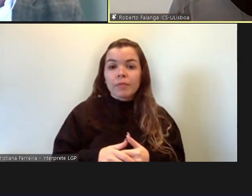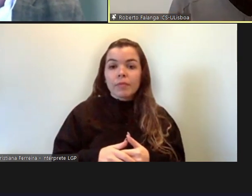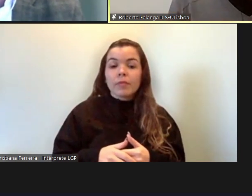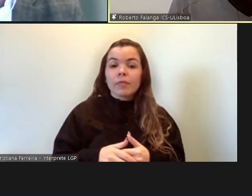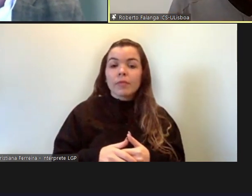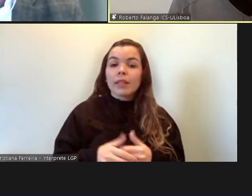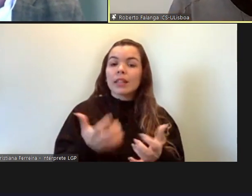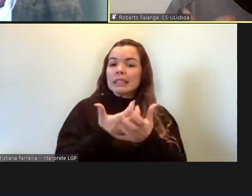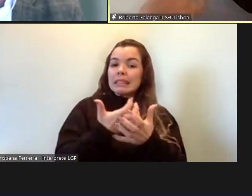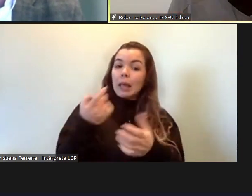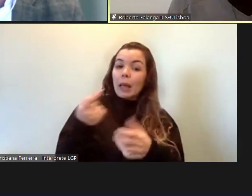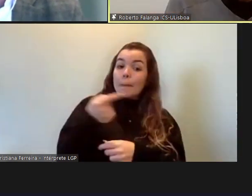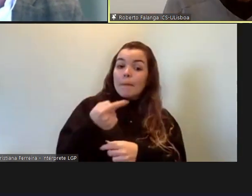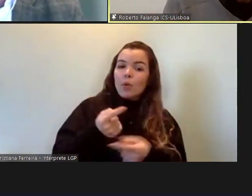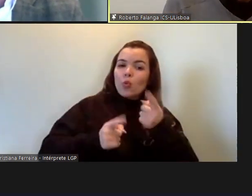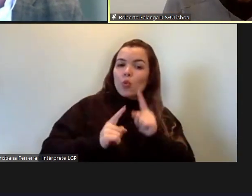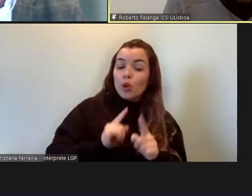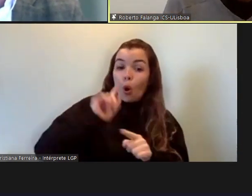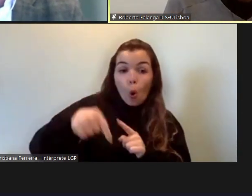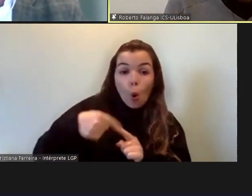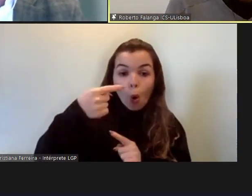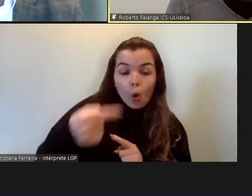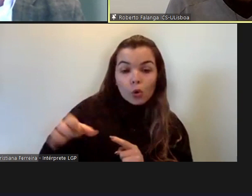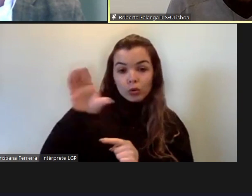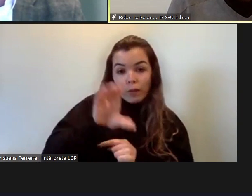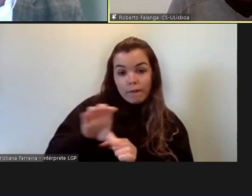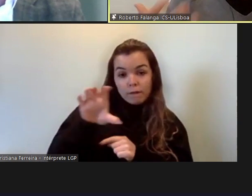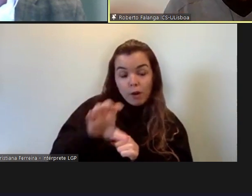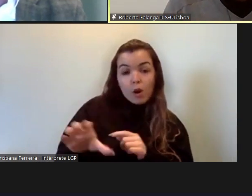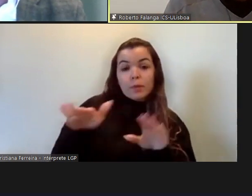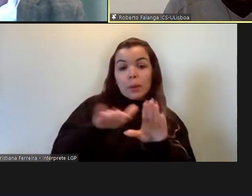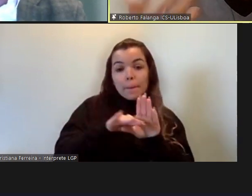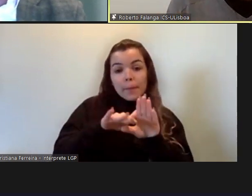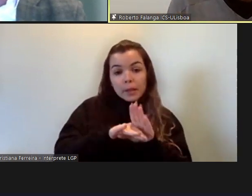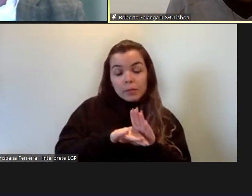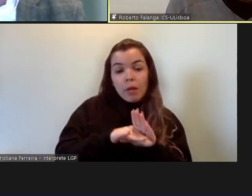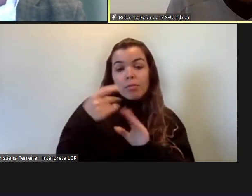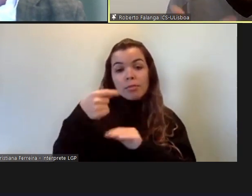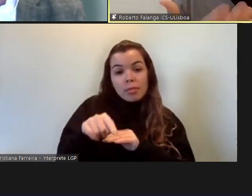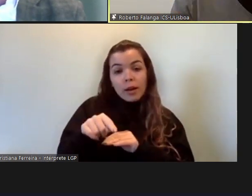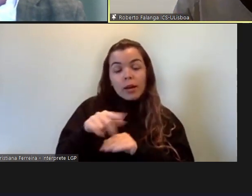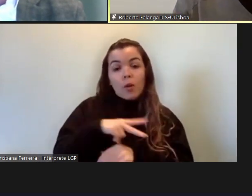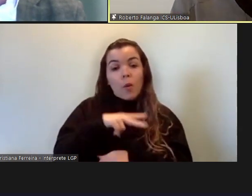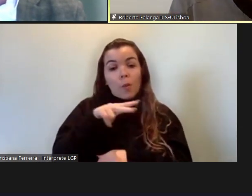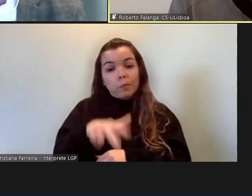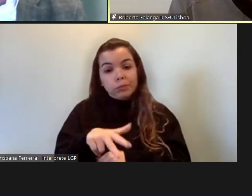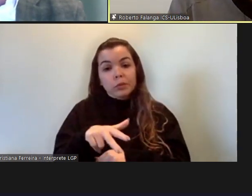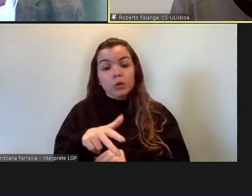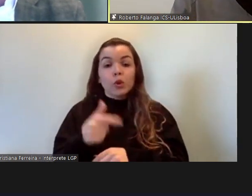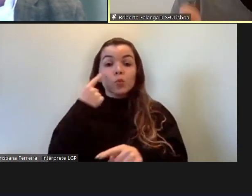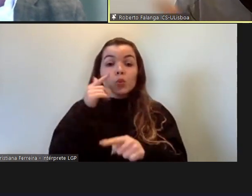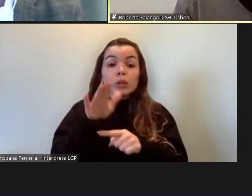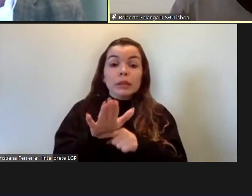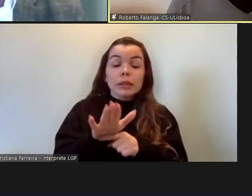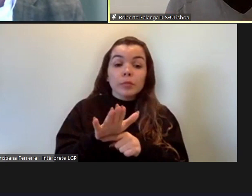evidente é o impacto que outros formatos de participação estão a ter no país, como é o caso das assembleias de